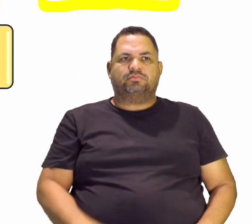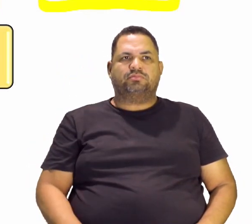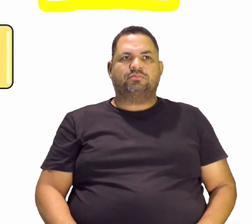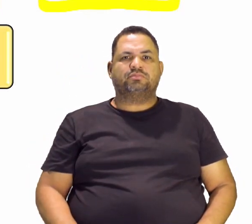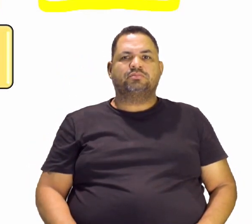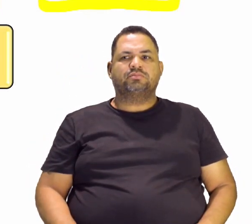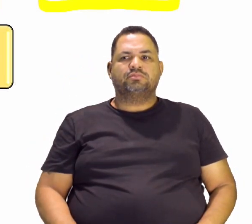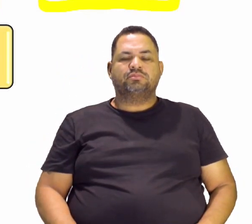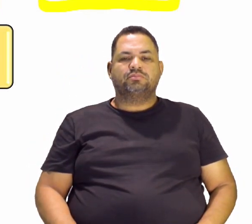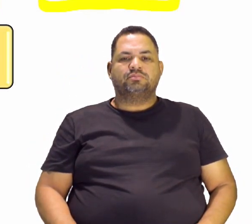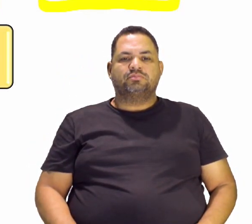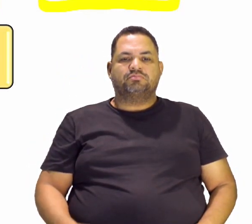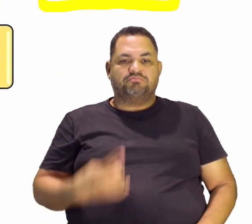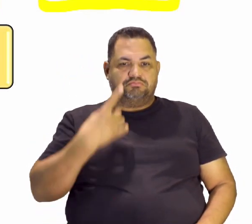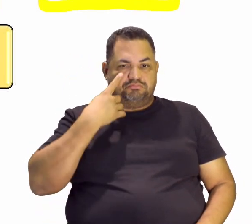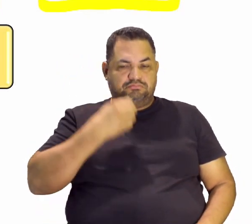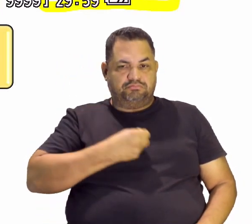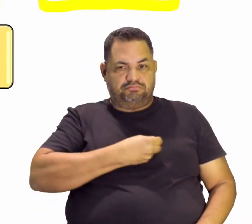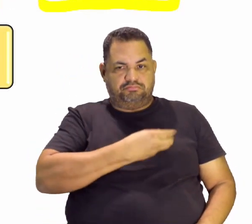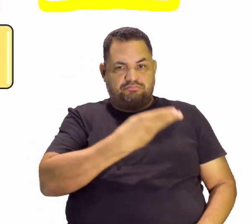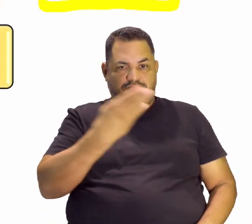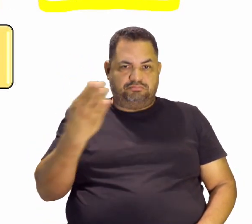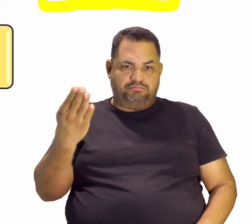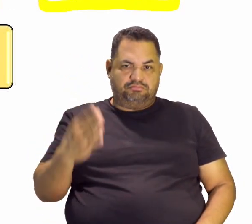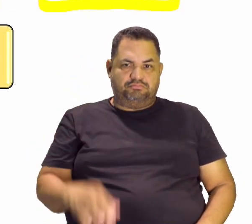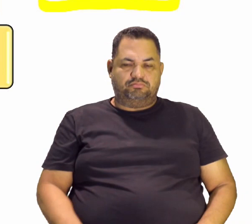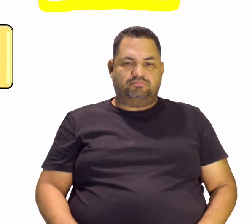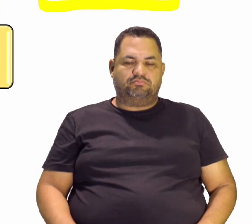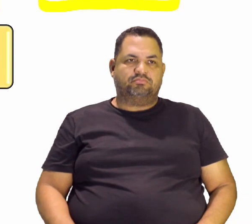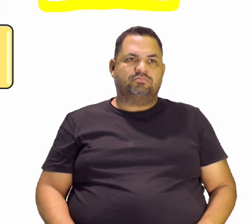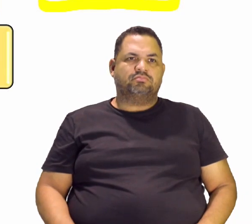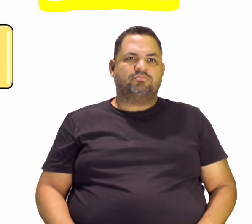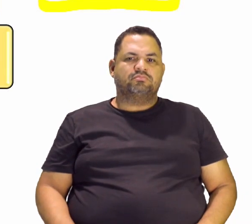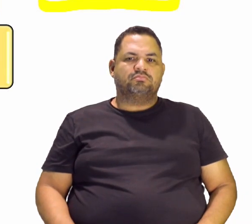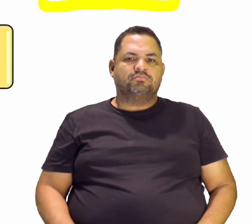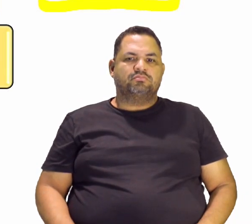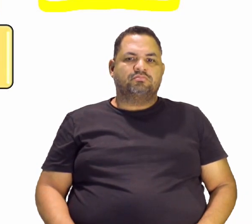95%, olha só a quantidade de utilização aí.